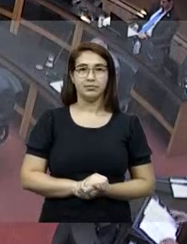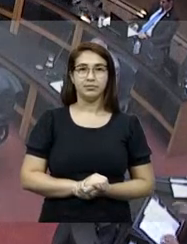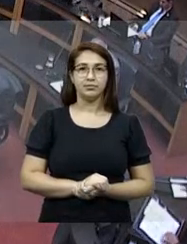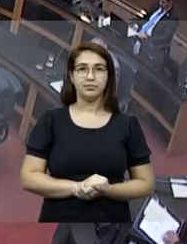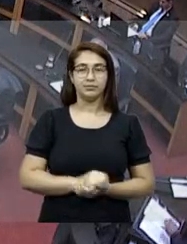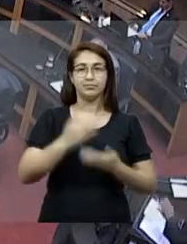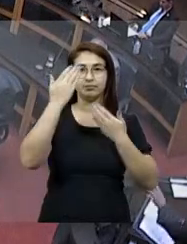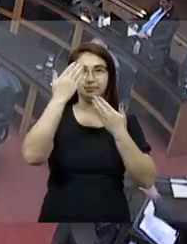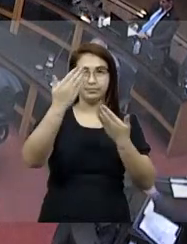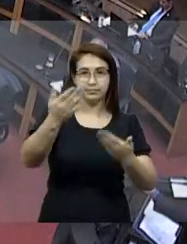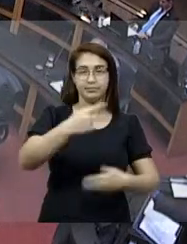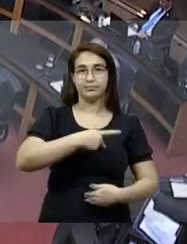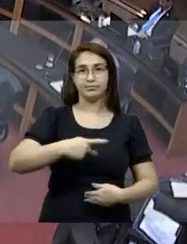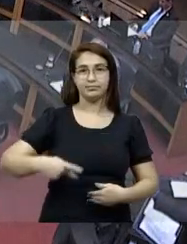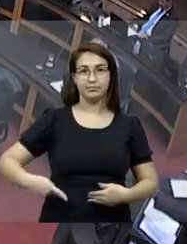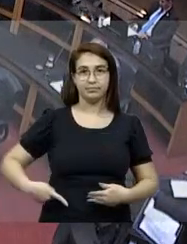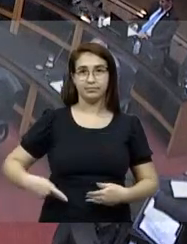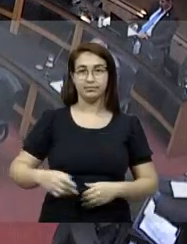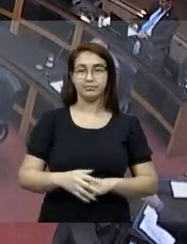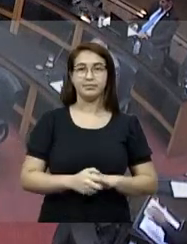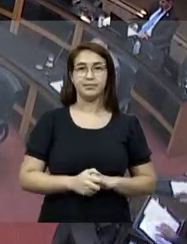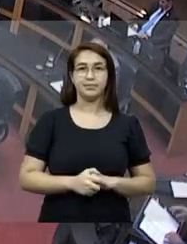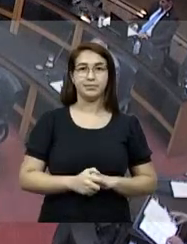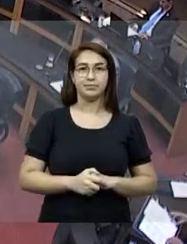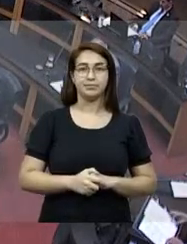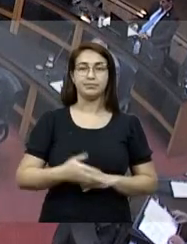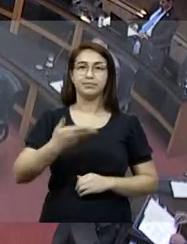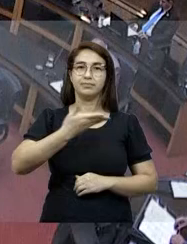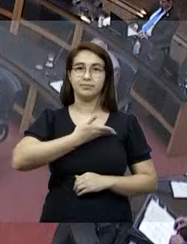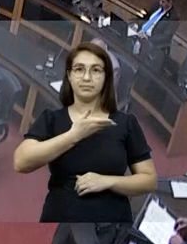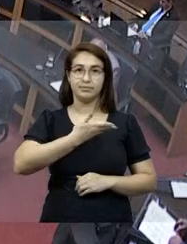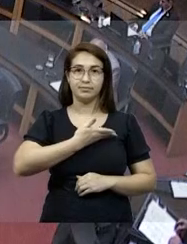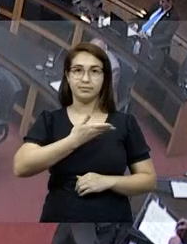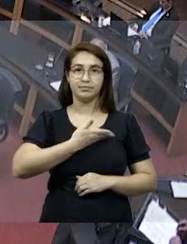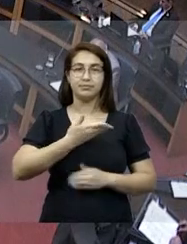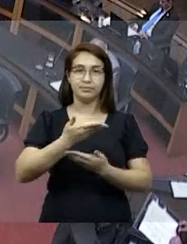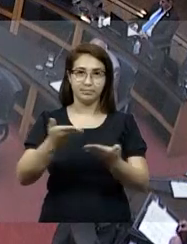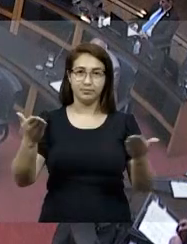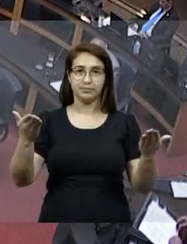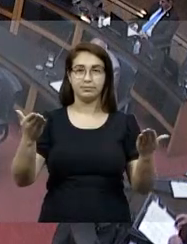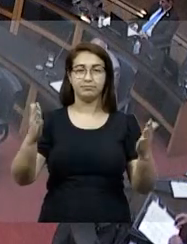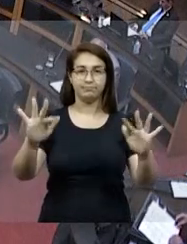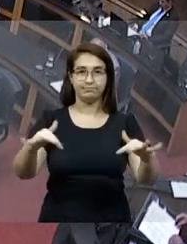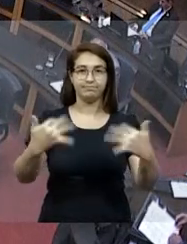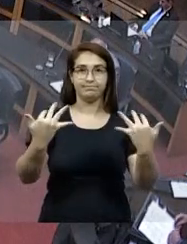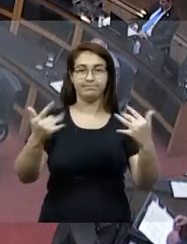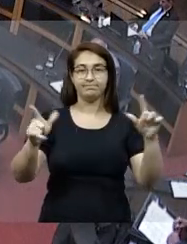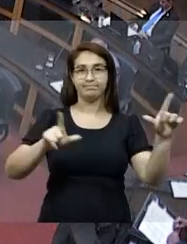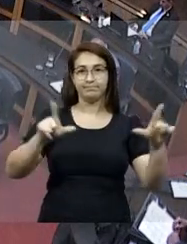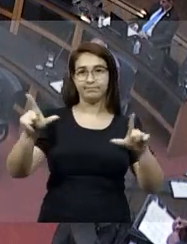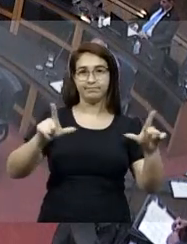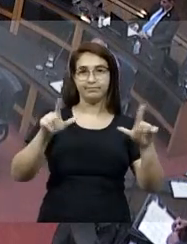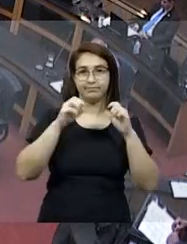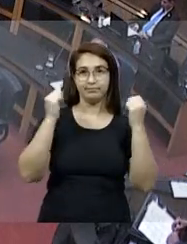Obrigado, presidente, caros colegas, senhoras e senhores que nos acompanham.